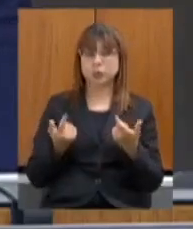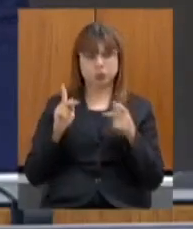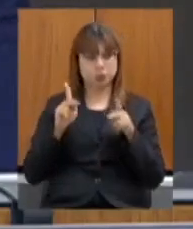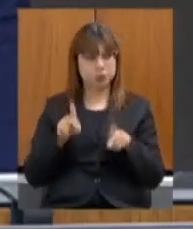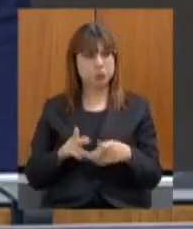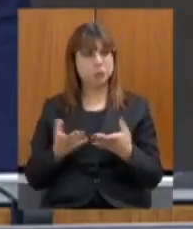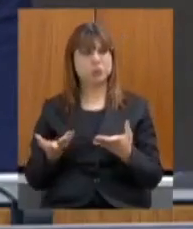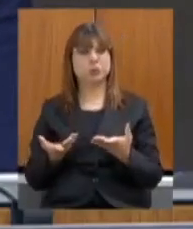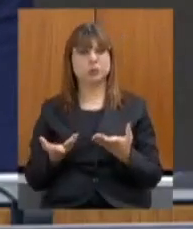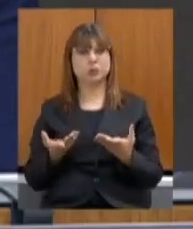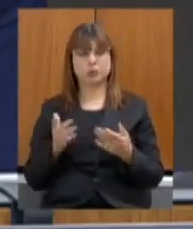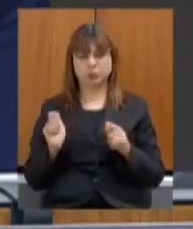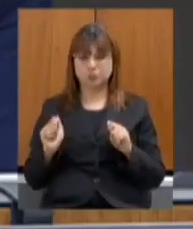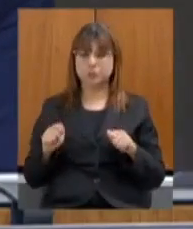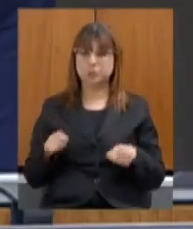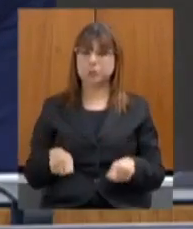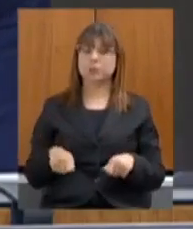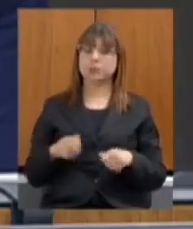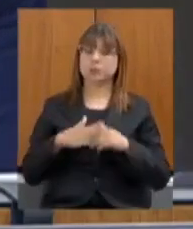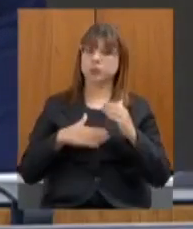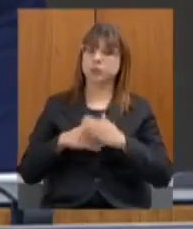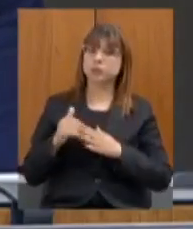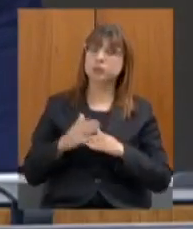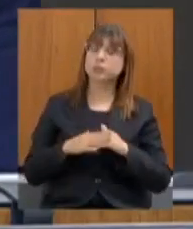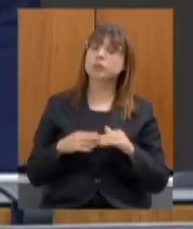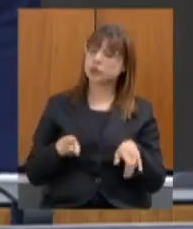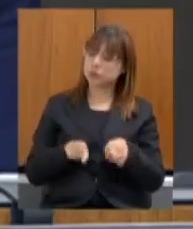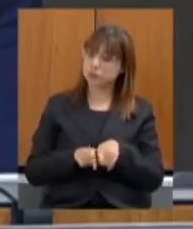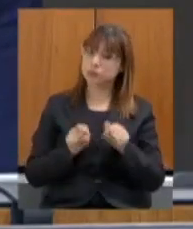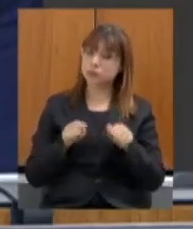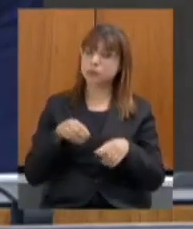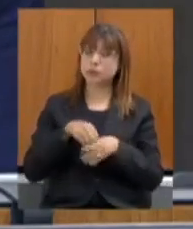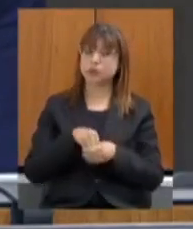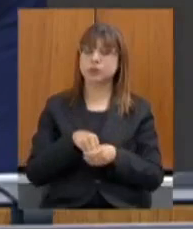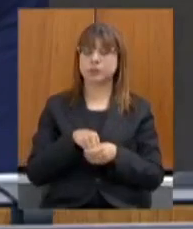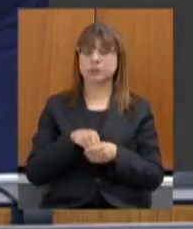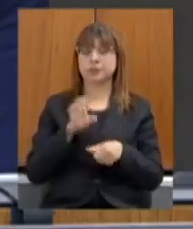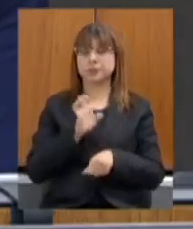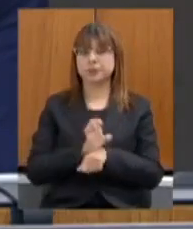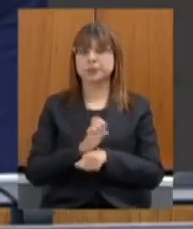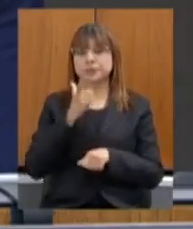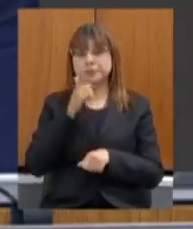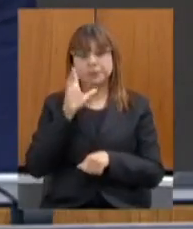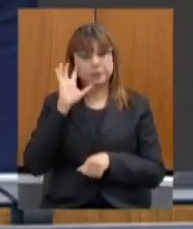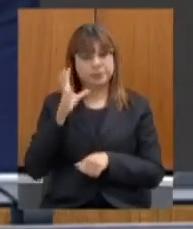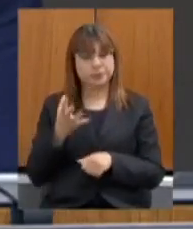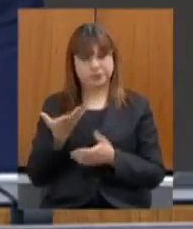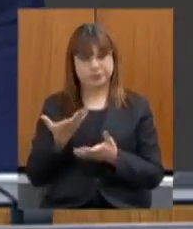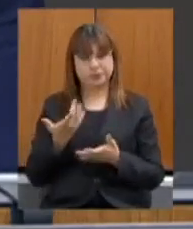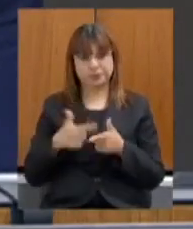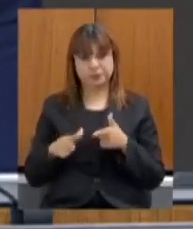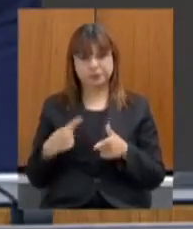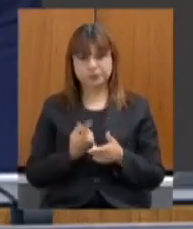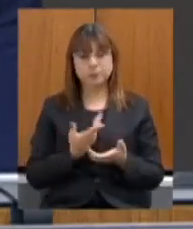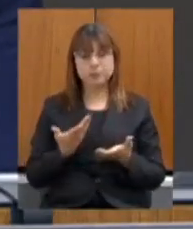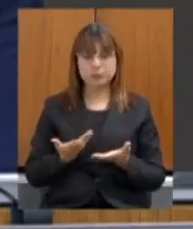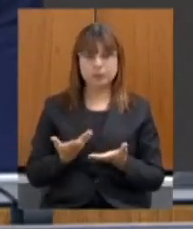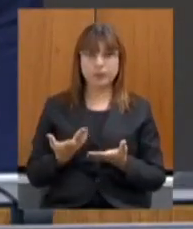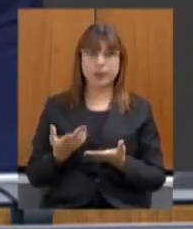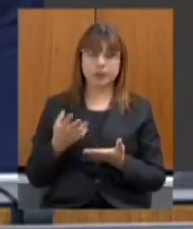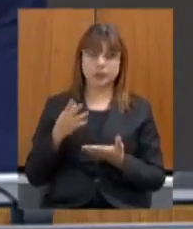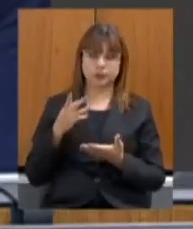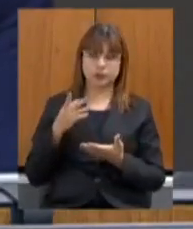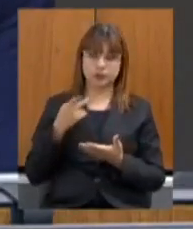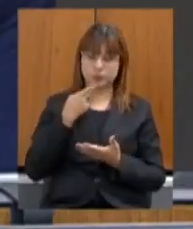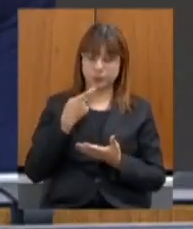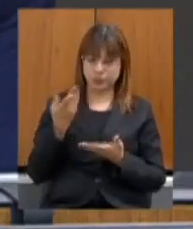e nós temos toda a condição de, aqui no nosso Estado, também encontrar nossas próprias soluções. E aí, deputado Gustavo Aladares, retornando à fala do senhor,